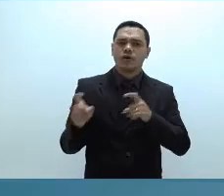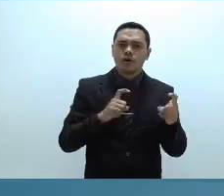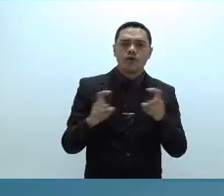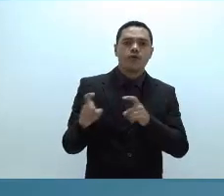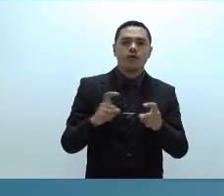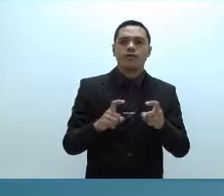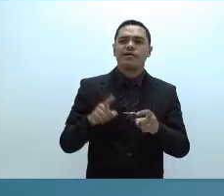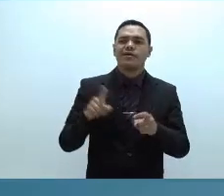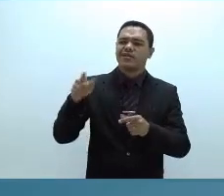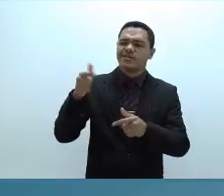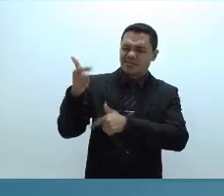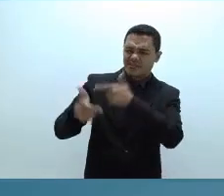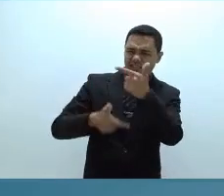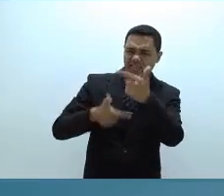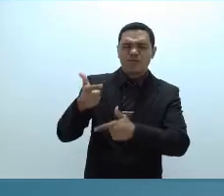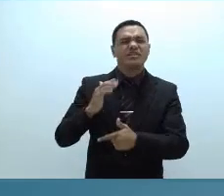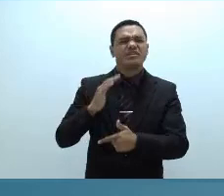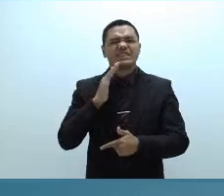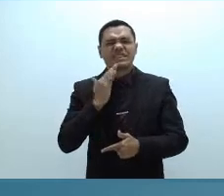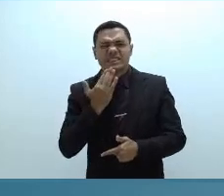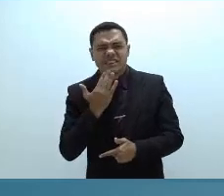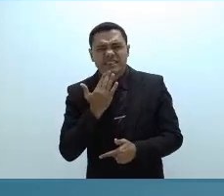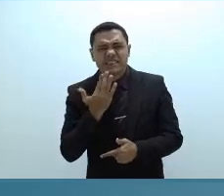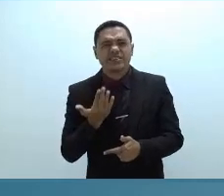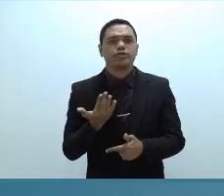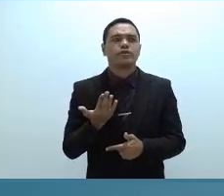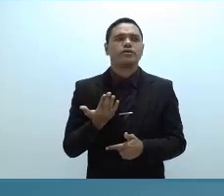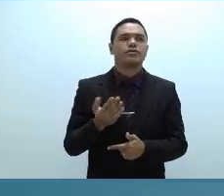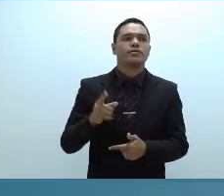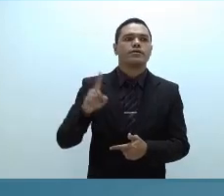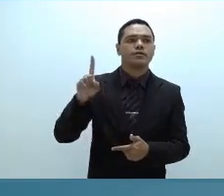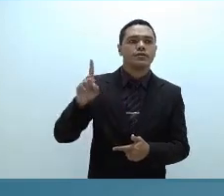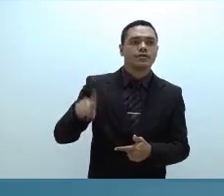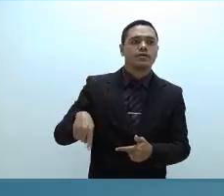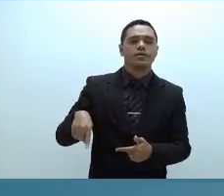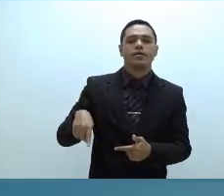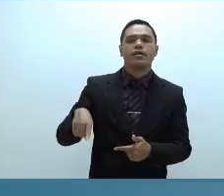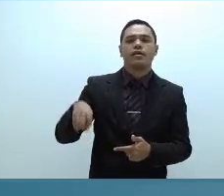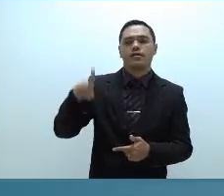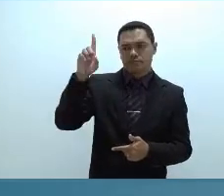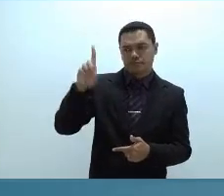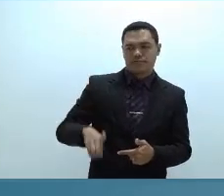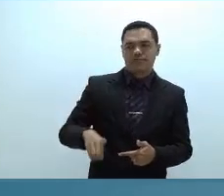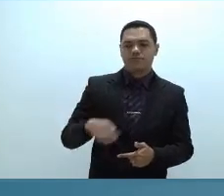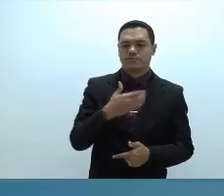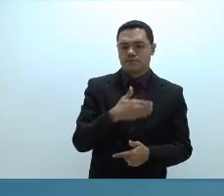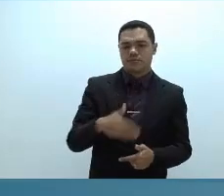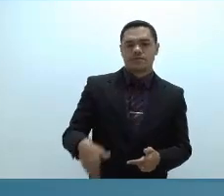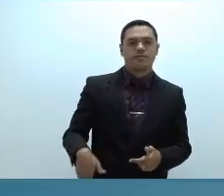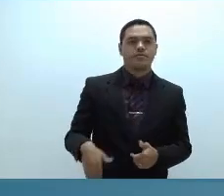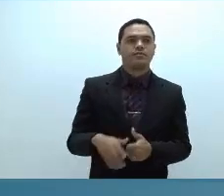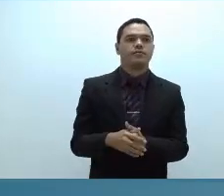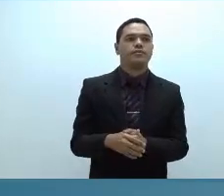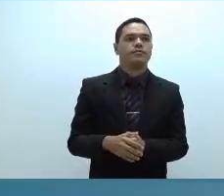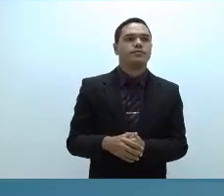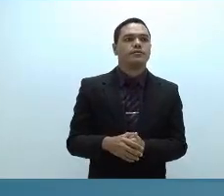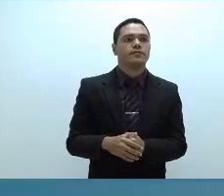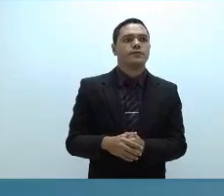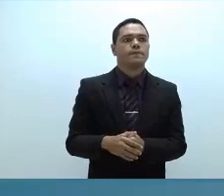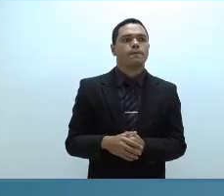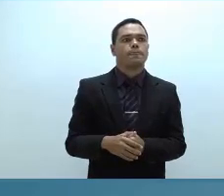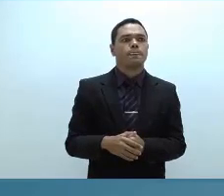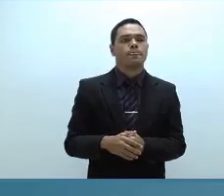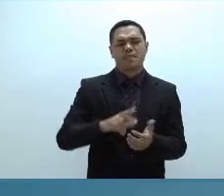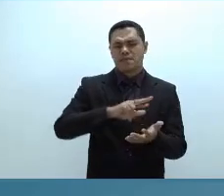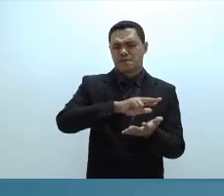a manifestação do serviço é de natureza. Isso não faz a menor dúvida, isso aqui é o que diz as